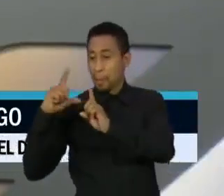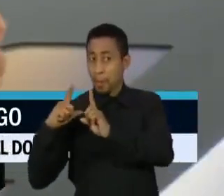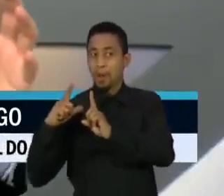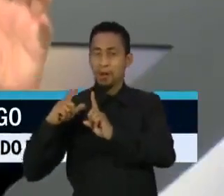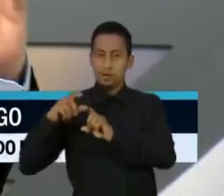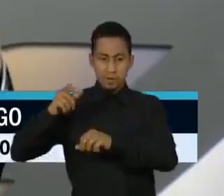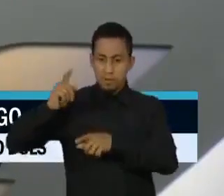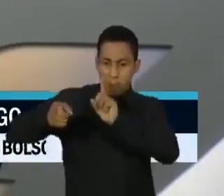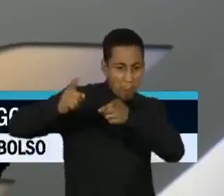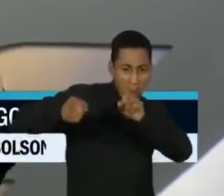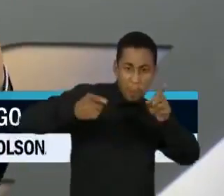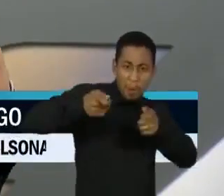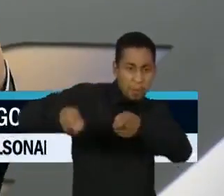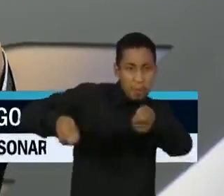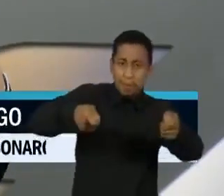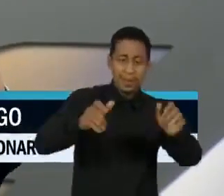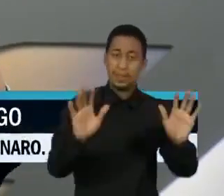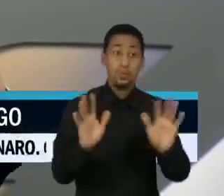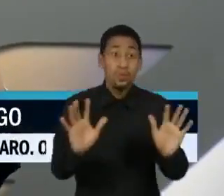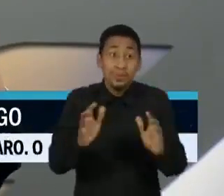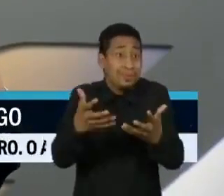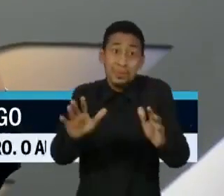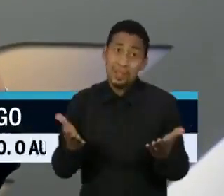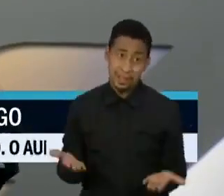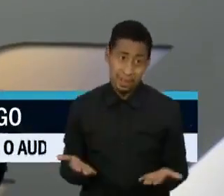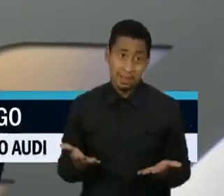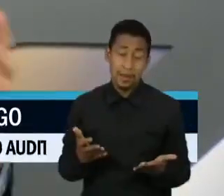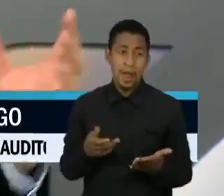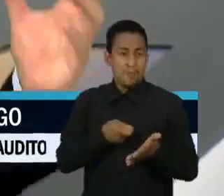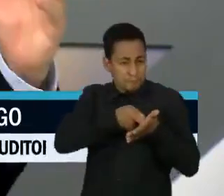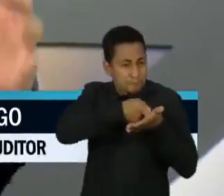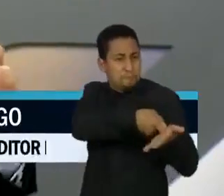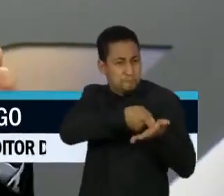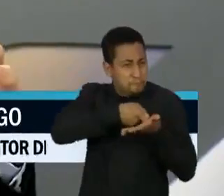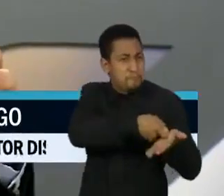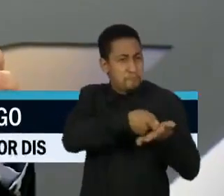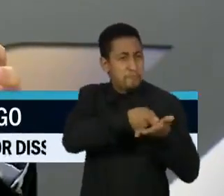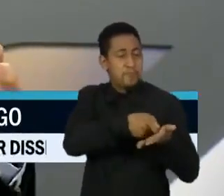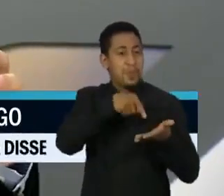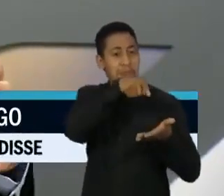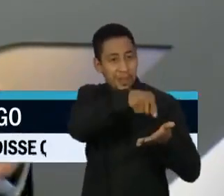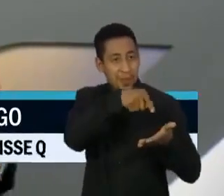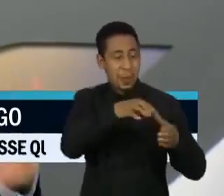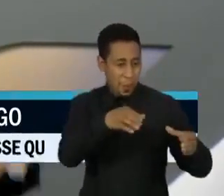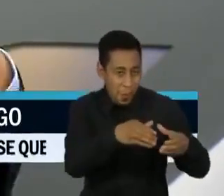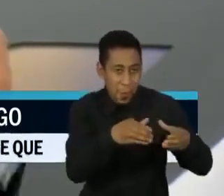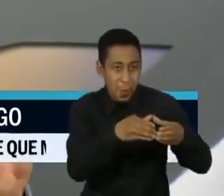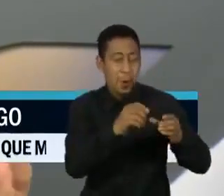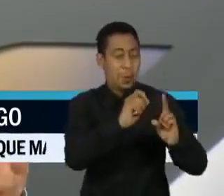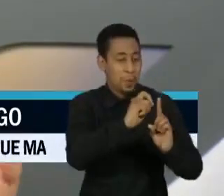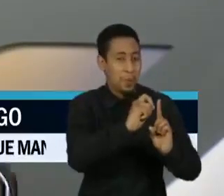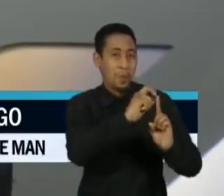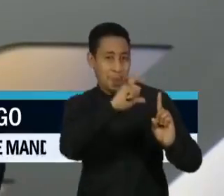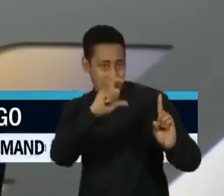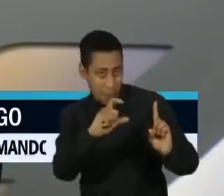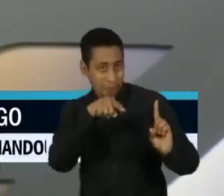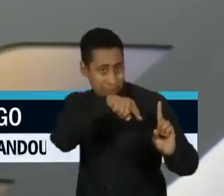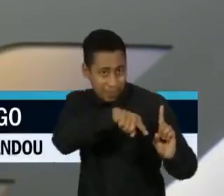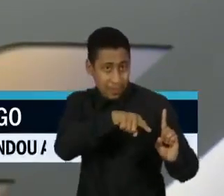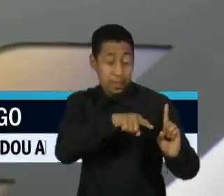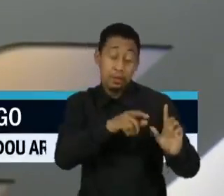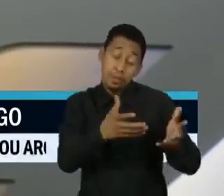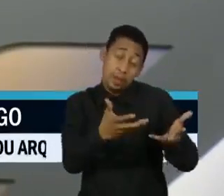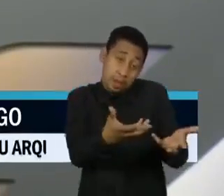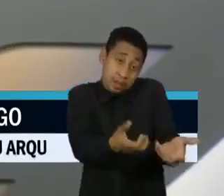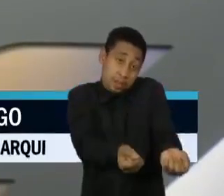radicalidade. Então, eles estão pressionando o Afeganistão, o Talibã, para que aceite